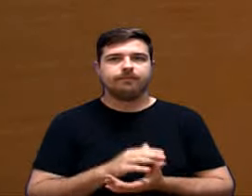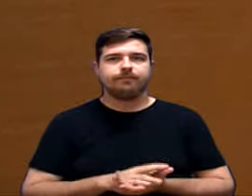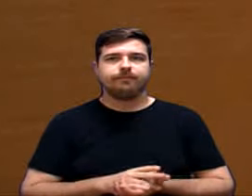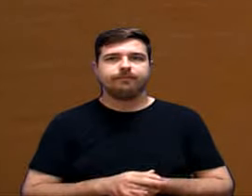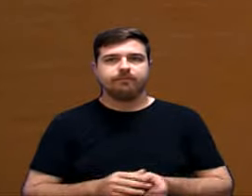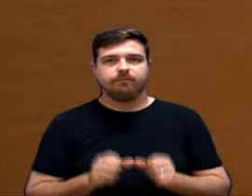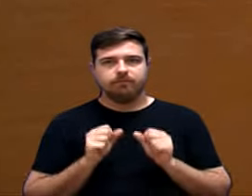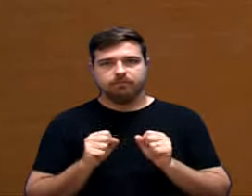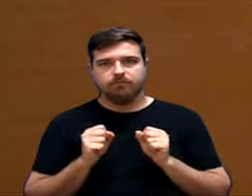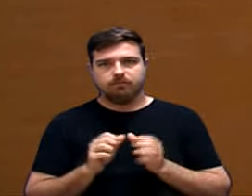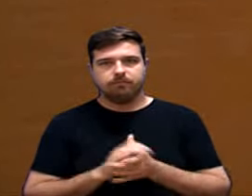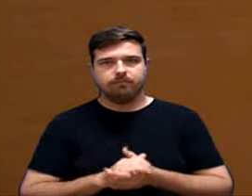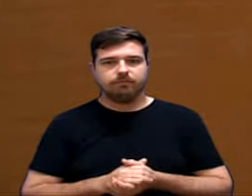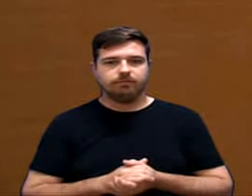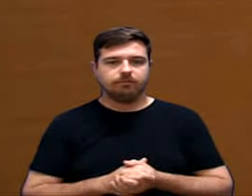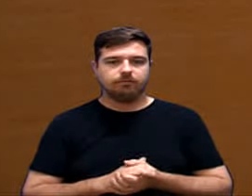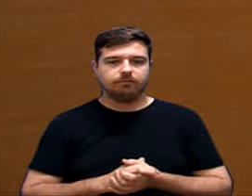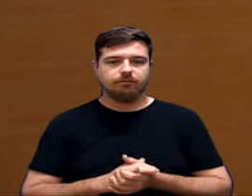por